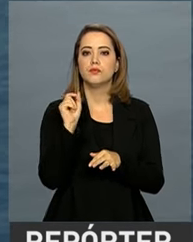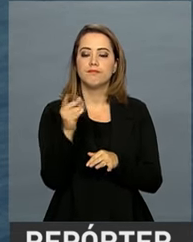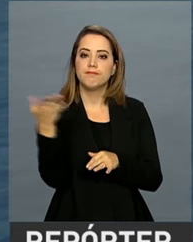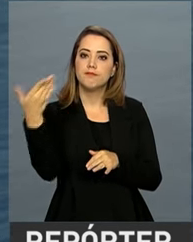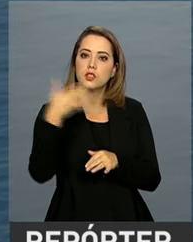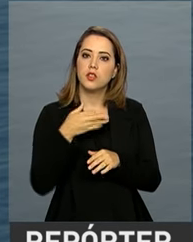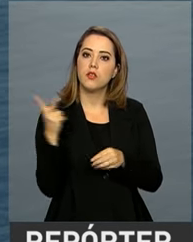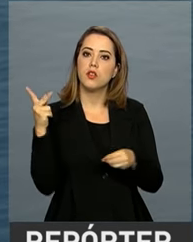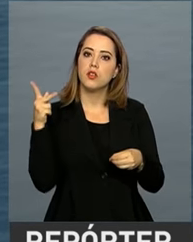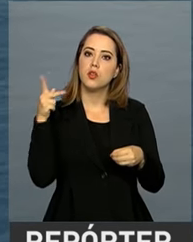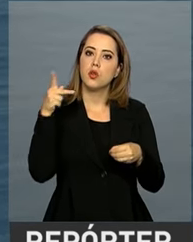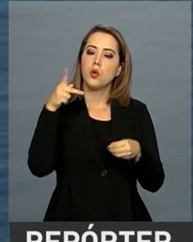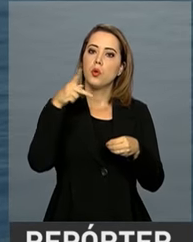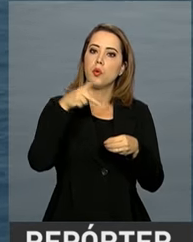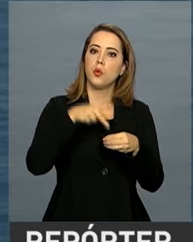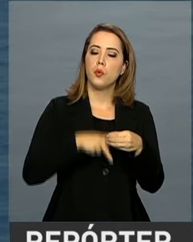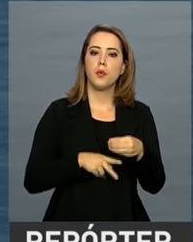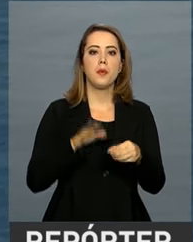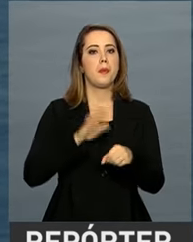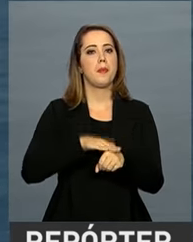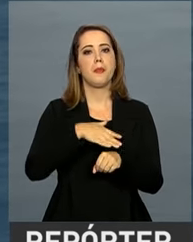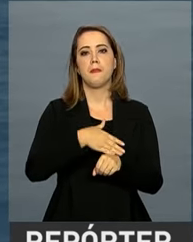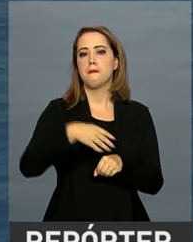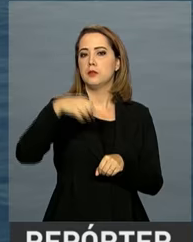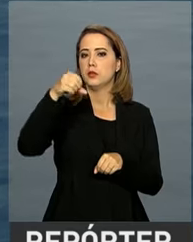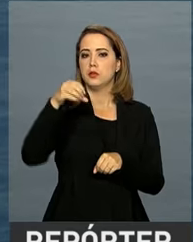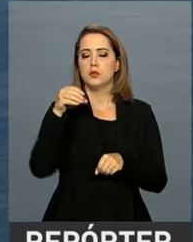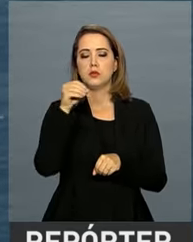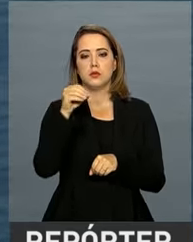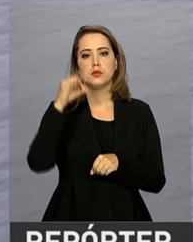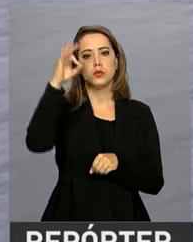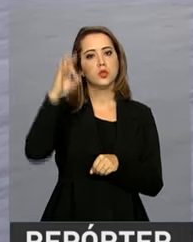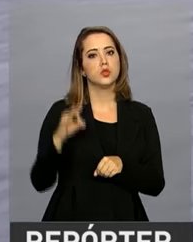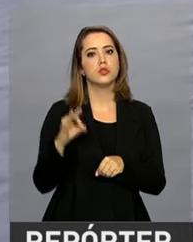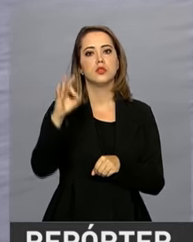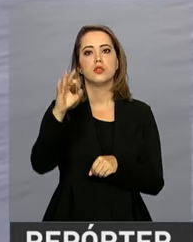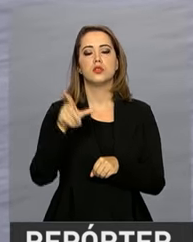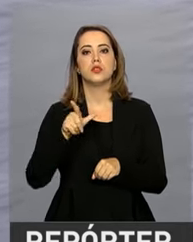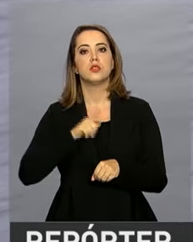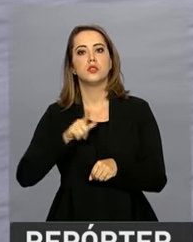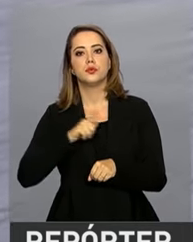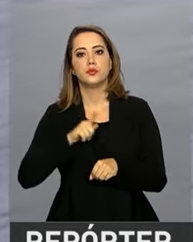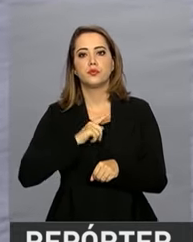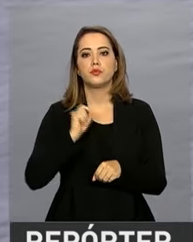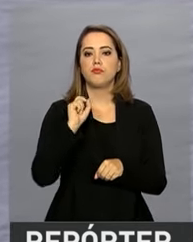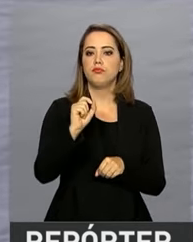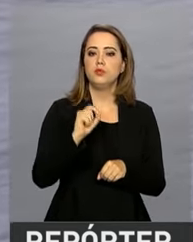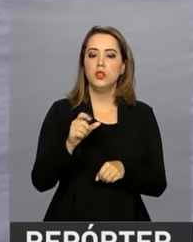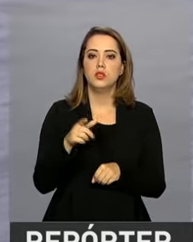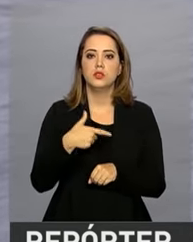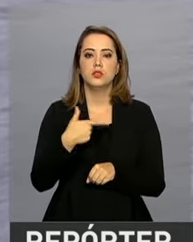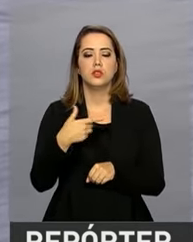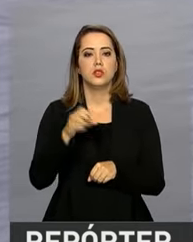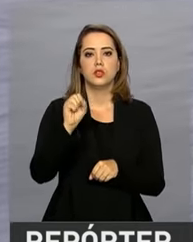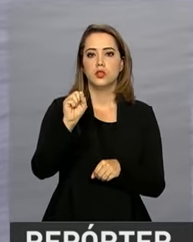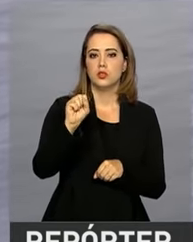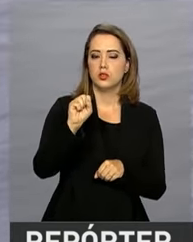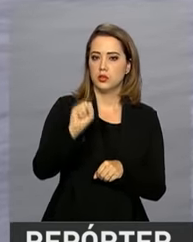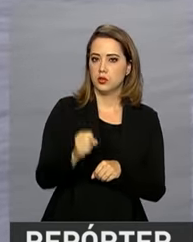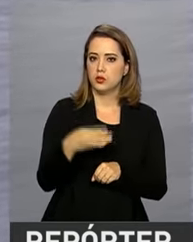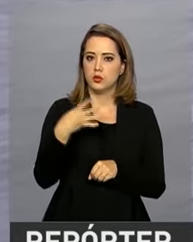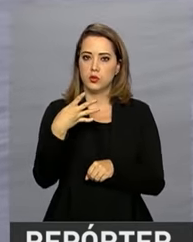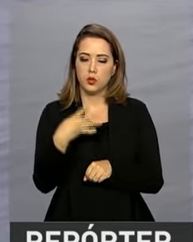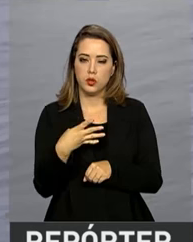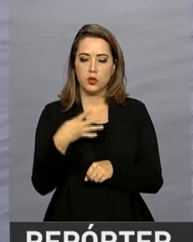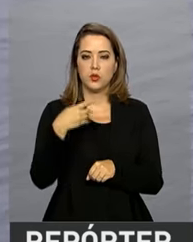brasileiro. Mais de 90% da nossa produção é marítima. O Brasil conta com 841 poços